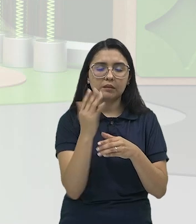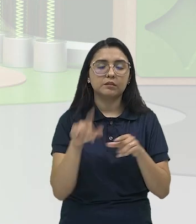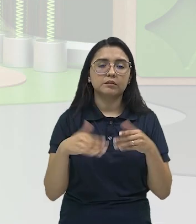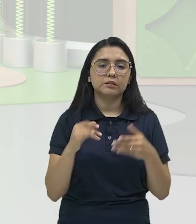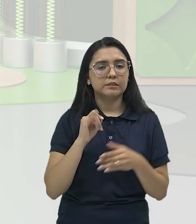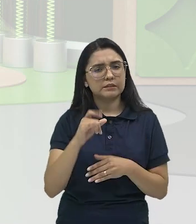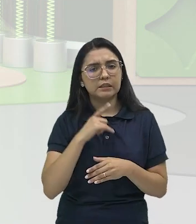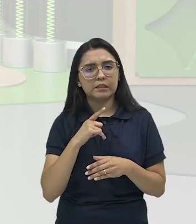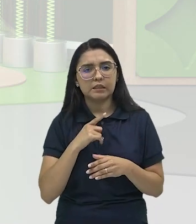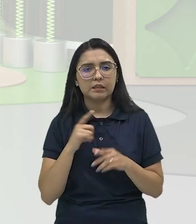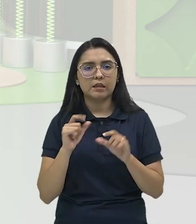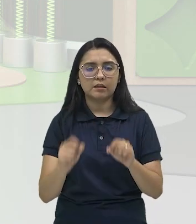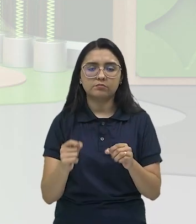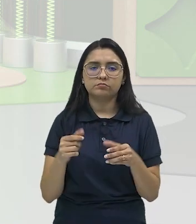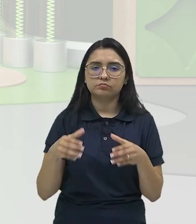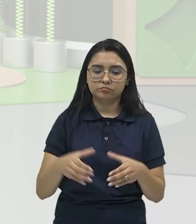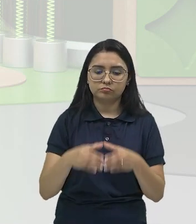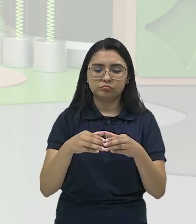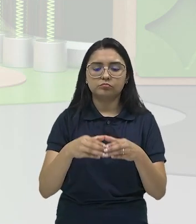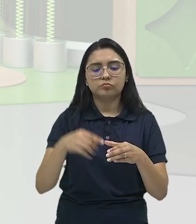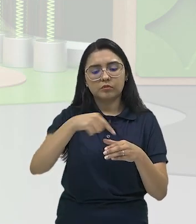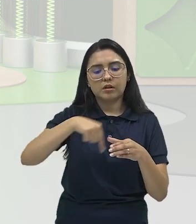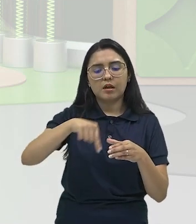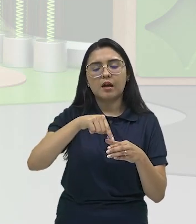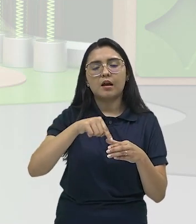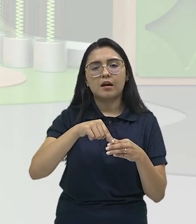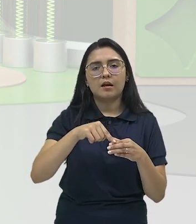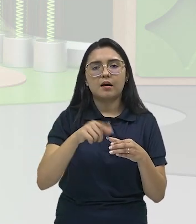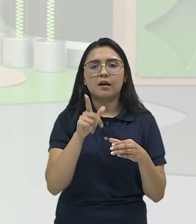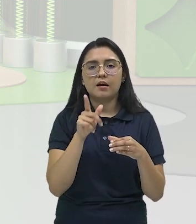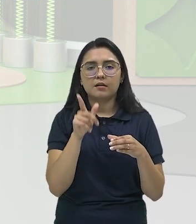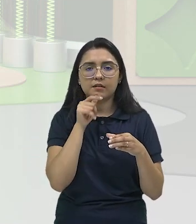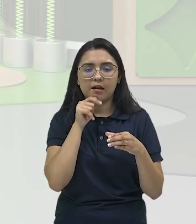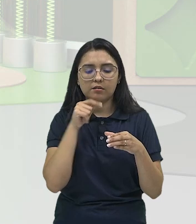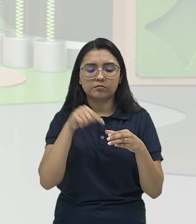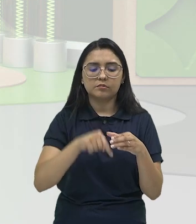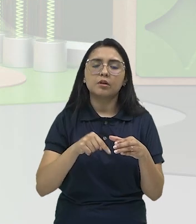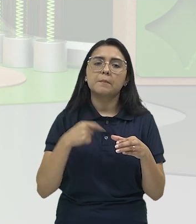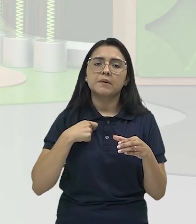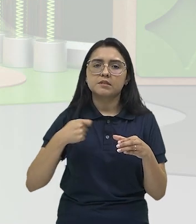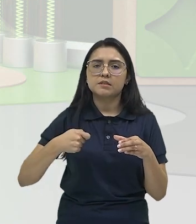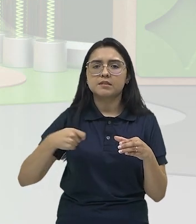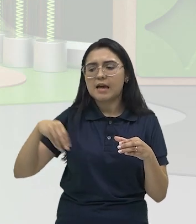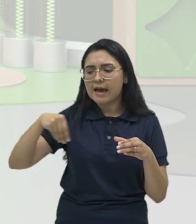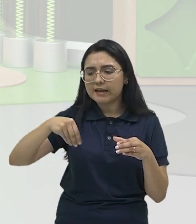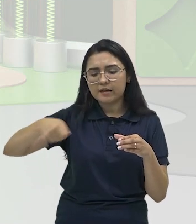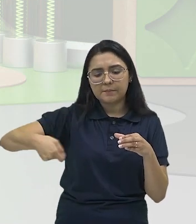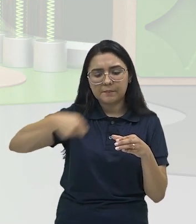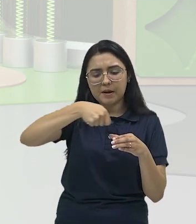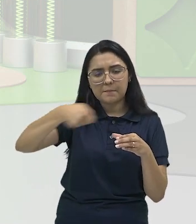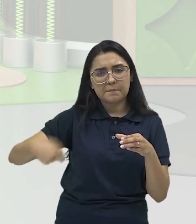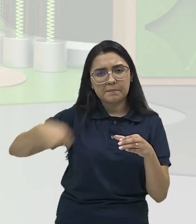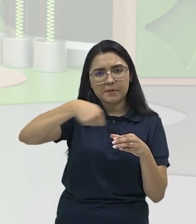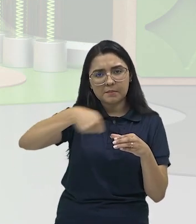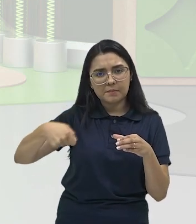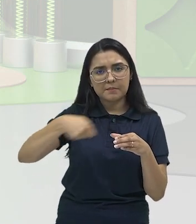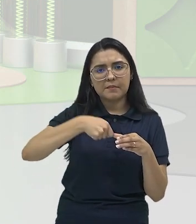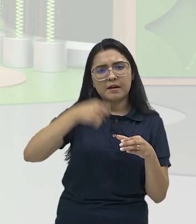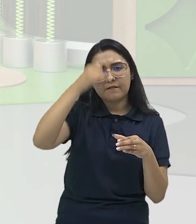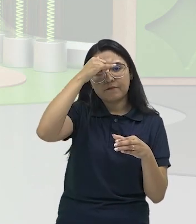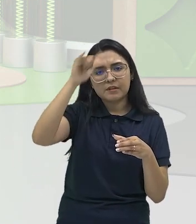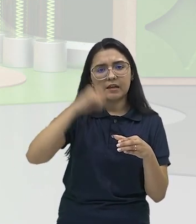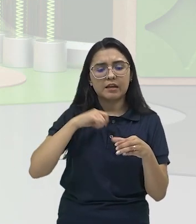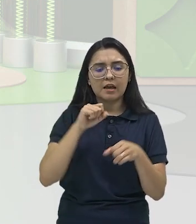com água, né, para acumular aquela água que sai do vaso, coloca ali uma areia ao redor para evitar que aquela água fique